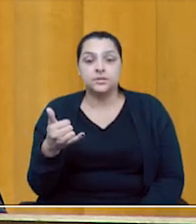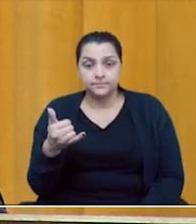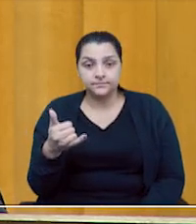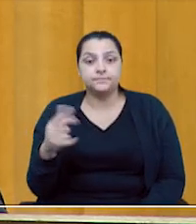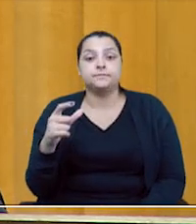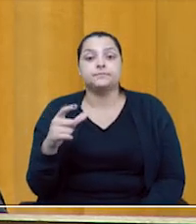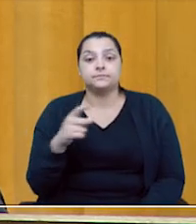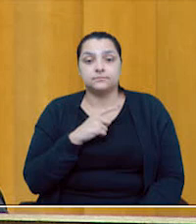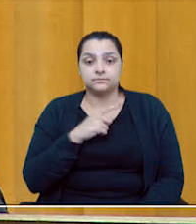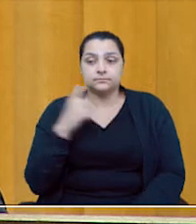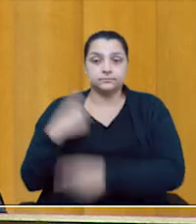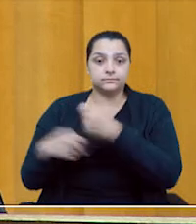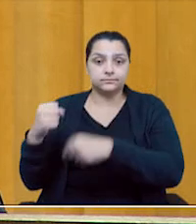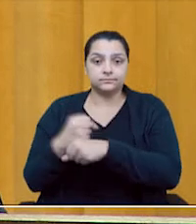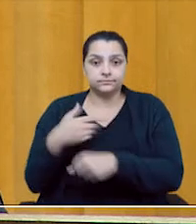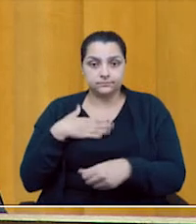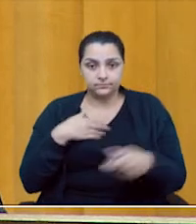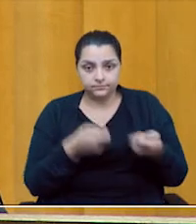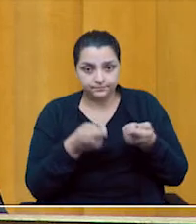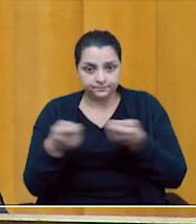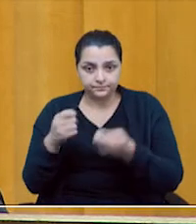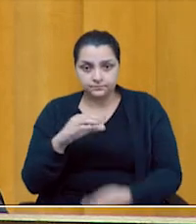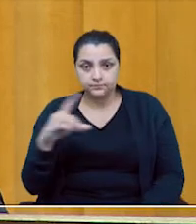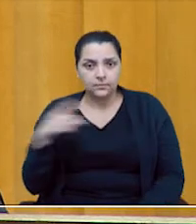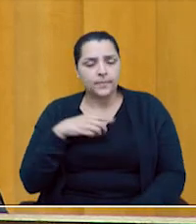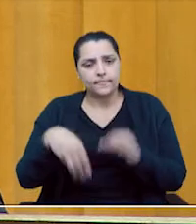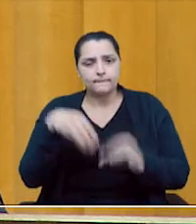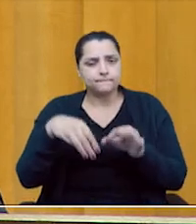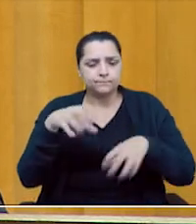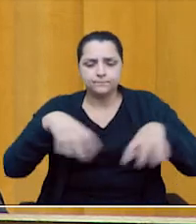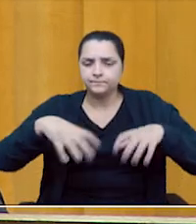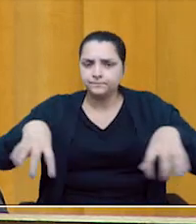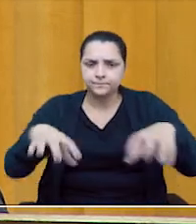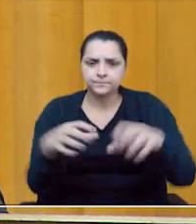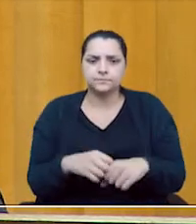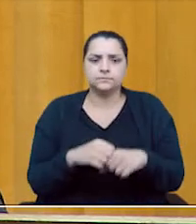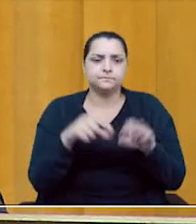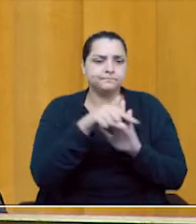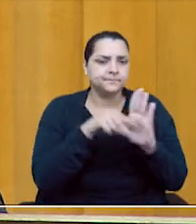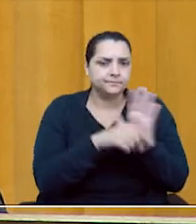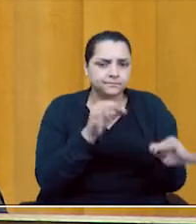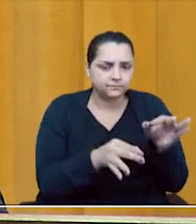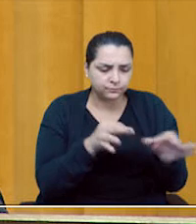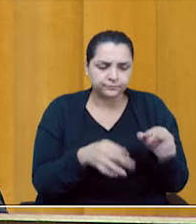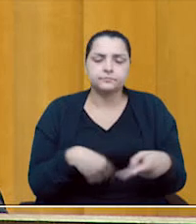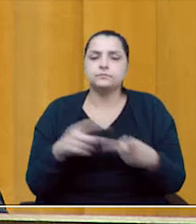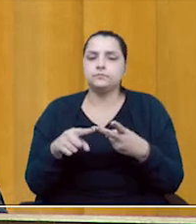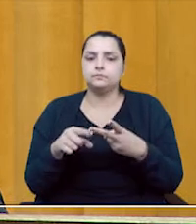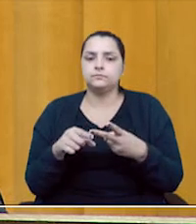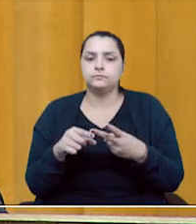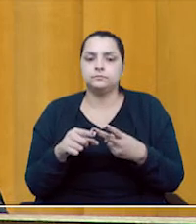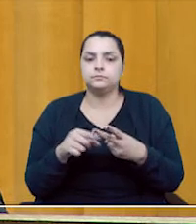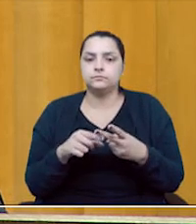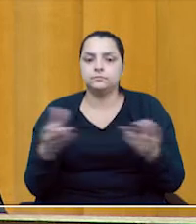ano passado está sob minha coordenação, mas que tem magistrados de todos os ramos, Departamento de Pesquisa Judiciária, tem, enfim, agora